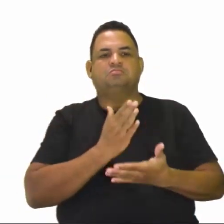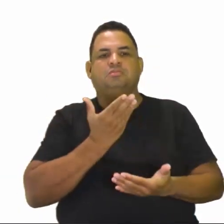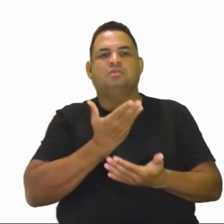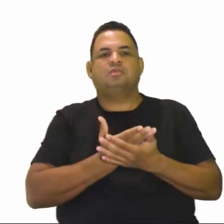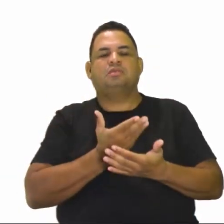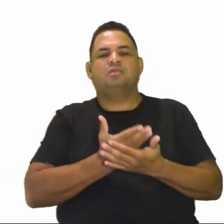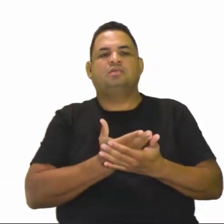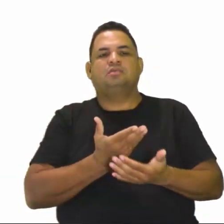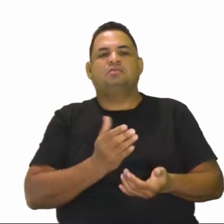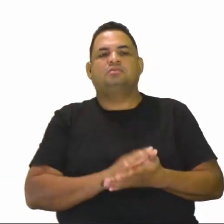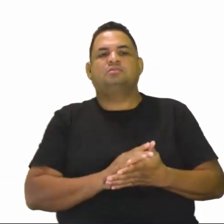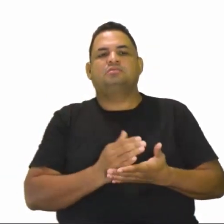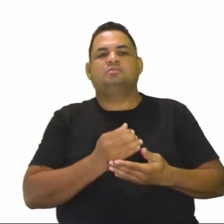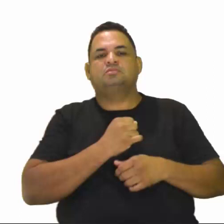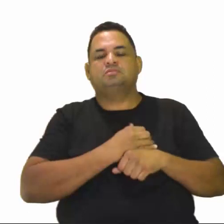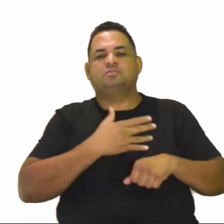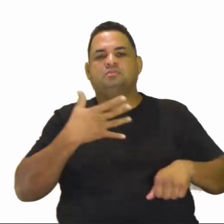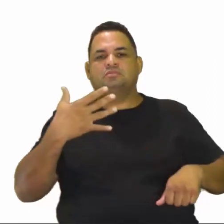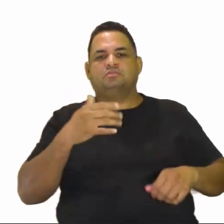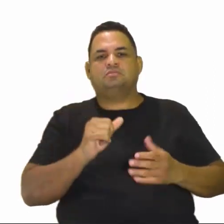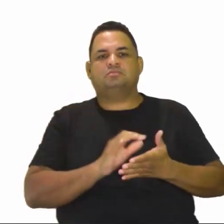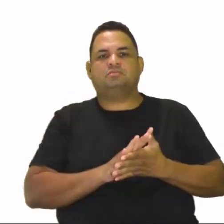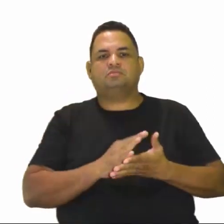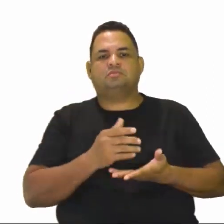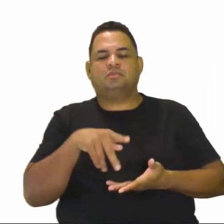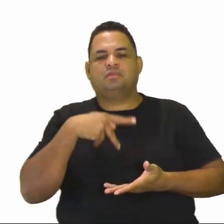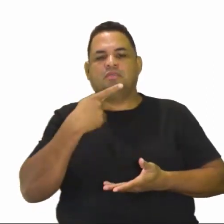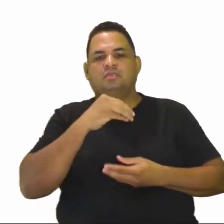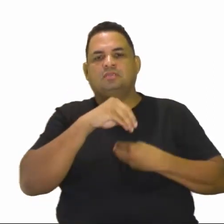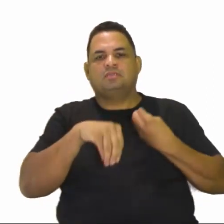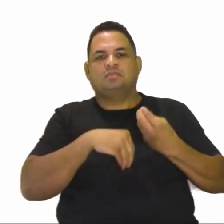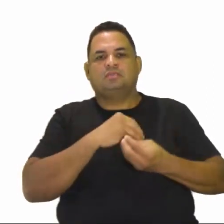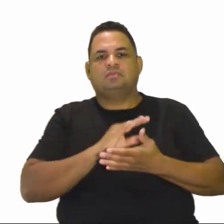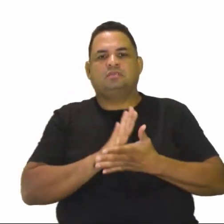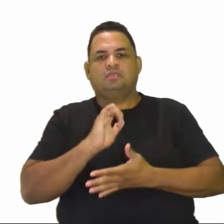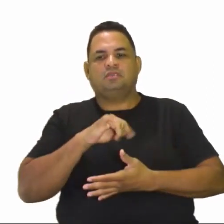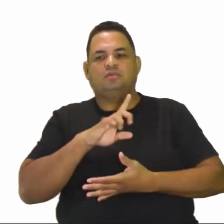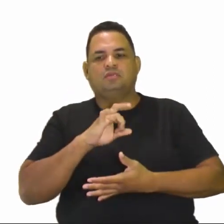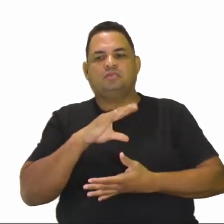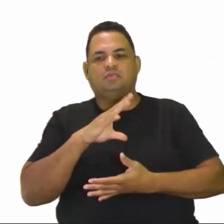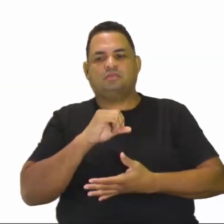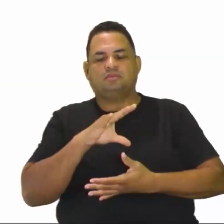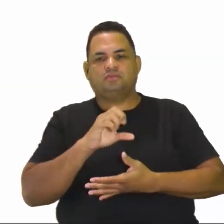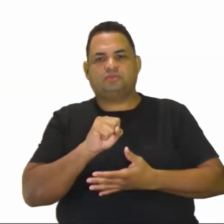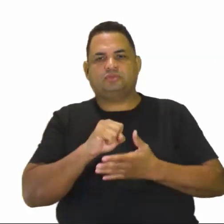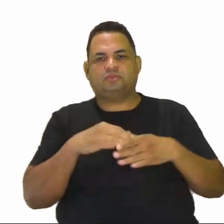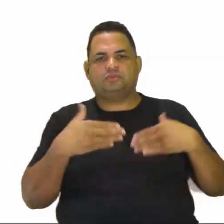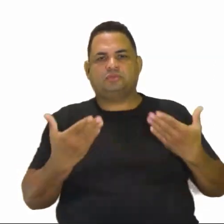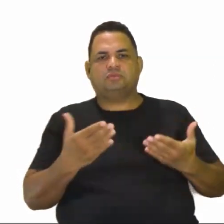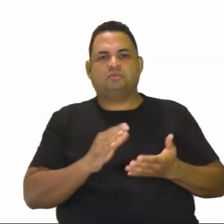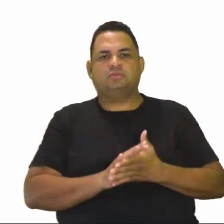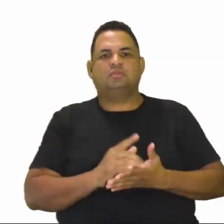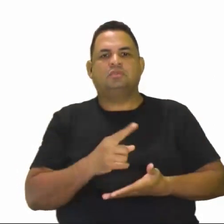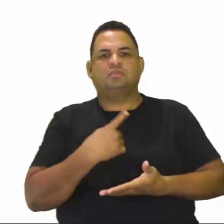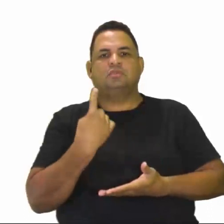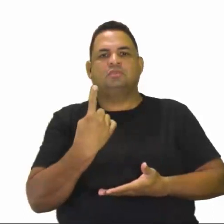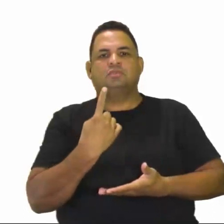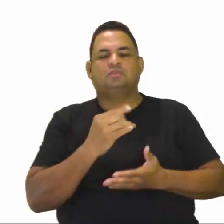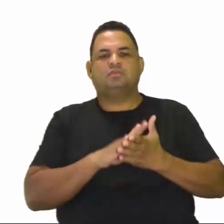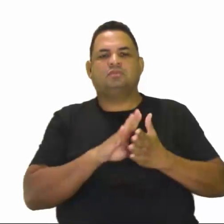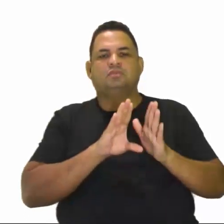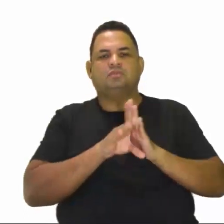aula sobre ácidos, falando sobre os compostos inorgânicos. Nós vimos